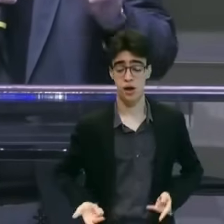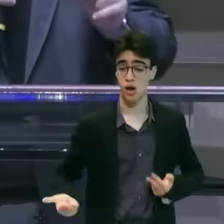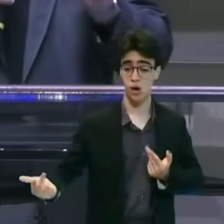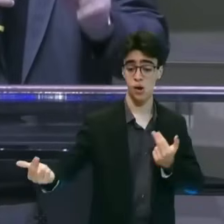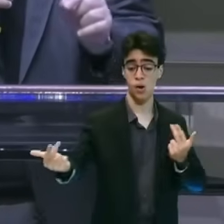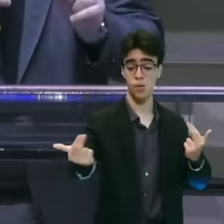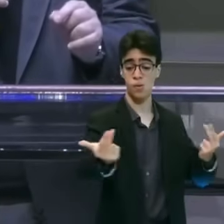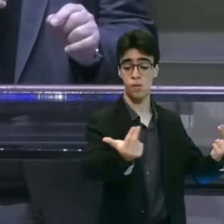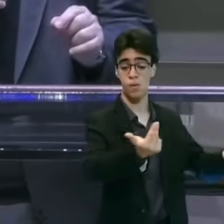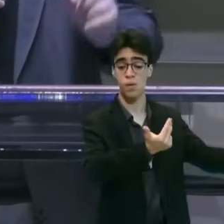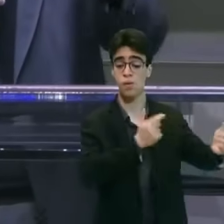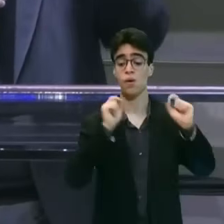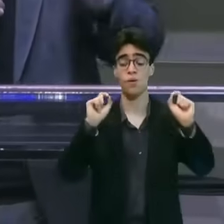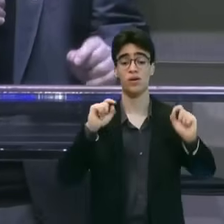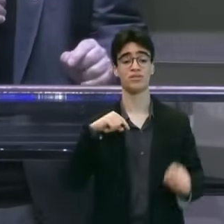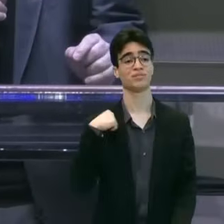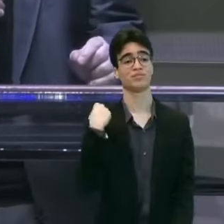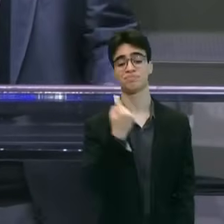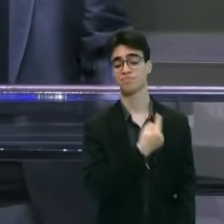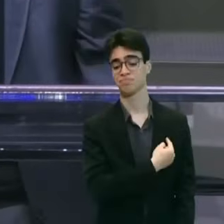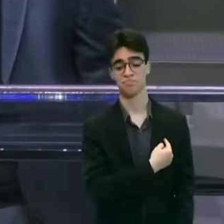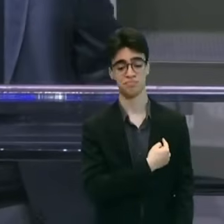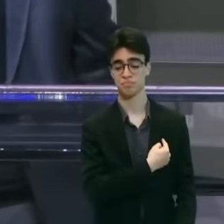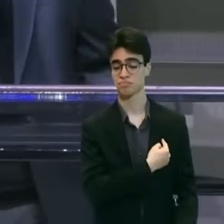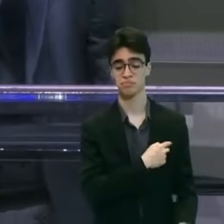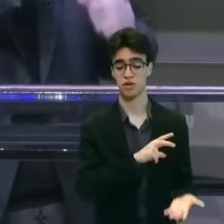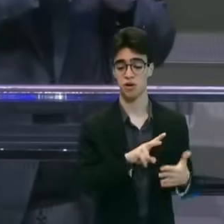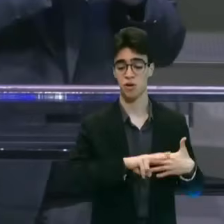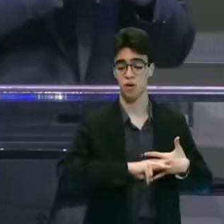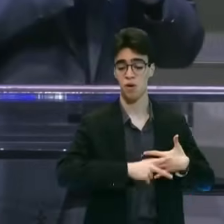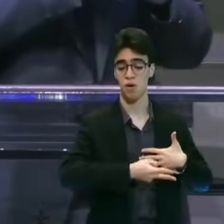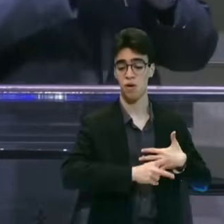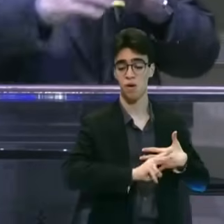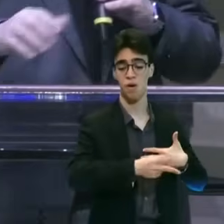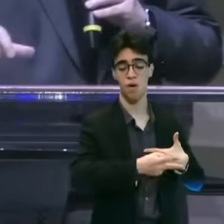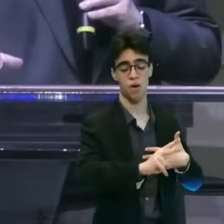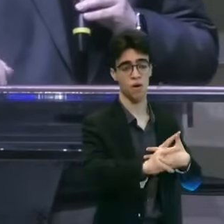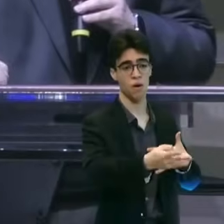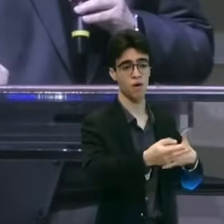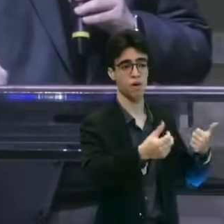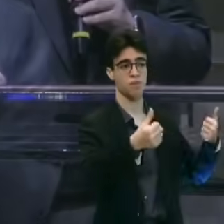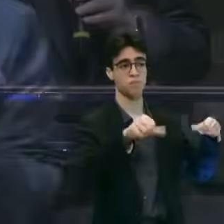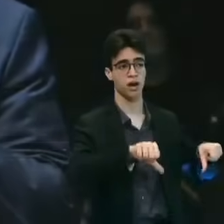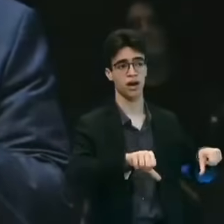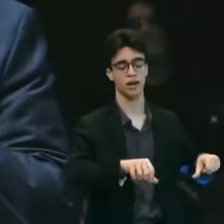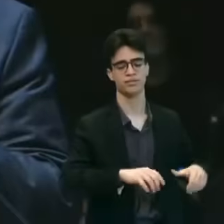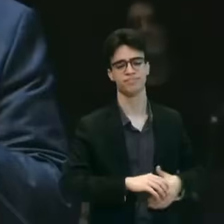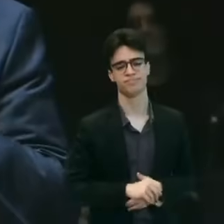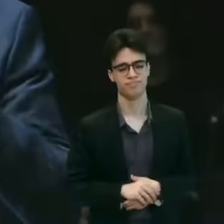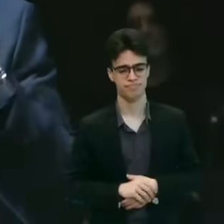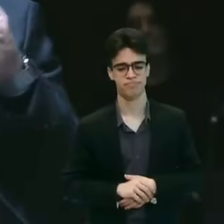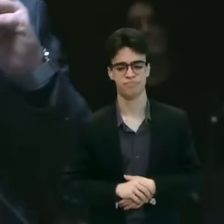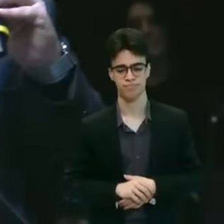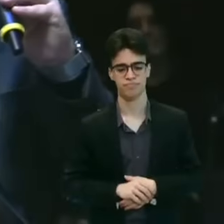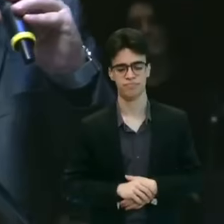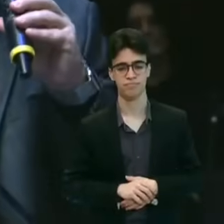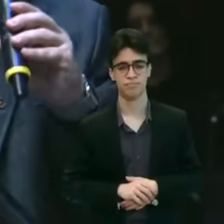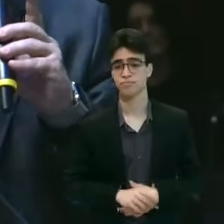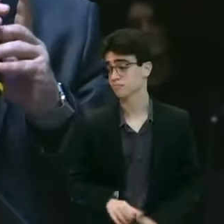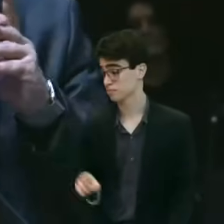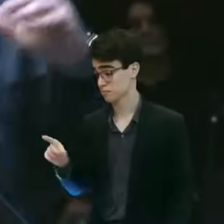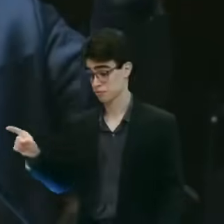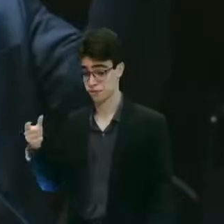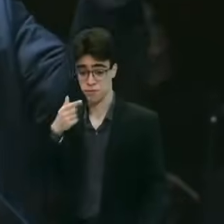outros, nós também estávamos destinados a sofrer o castigo de Deus. Para o